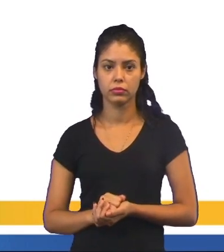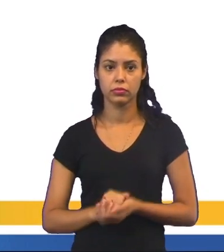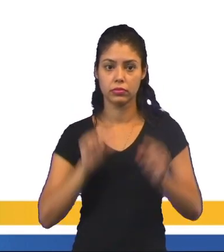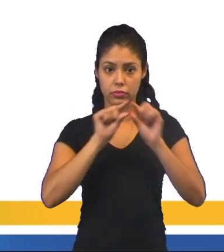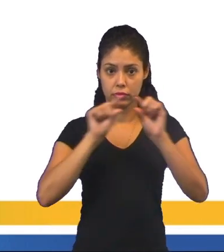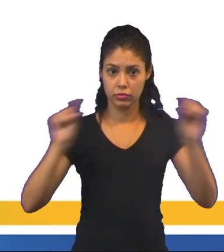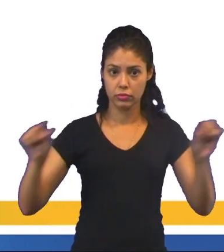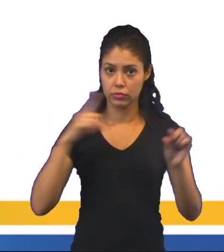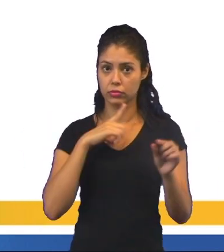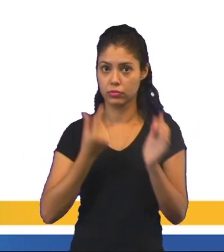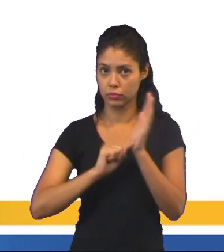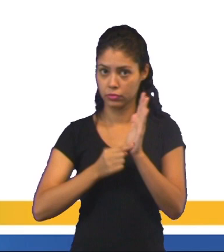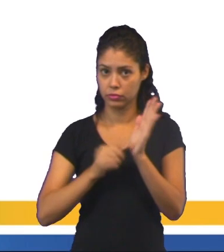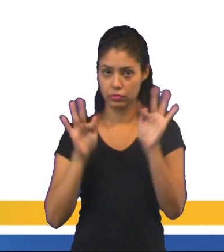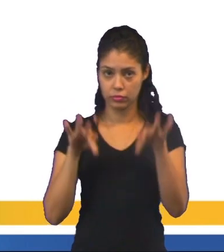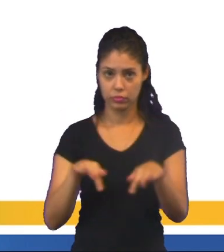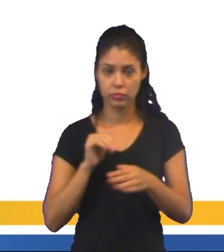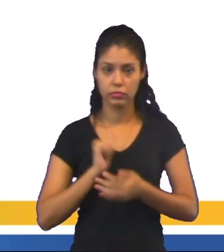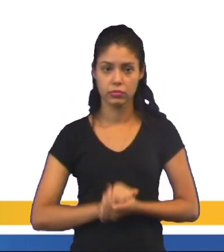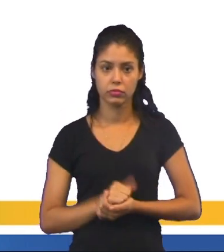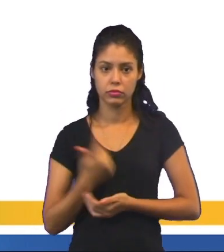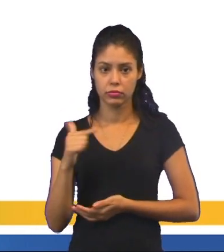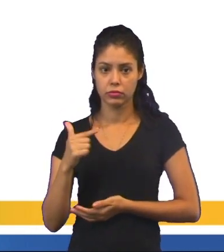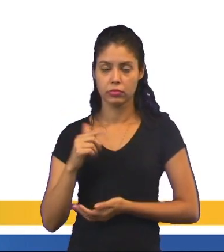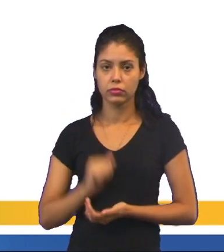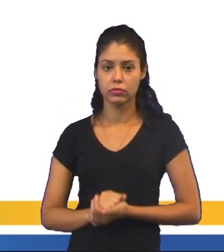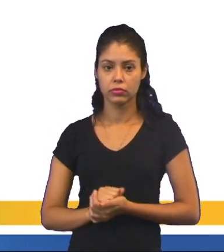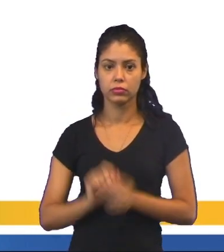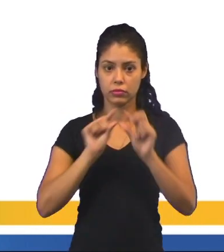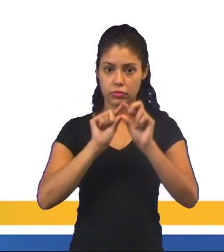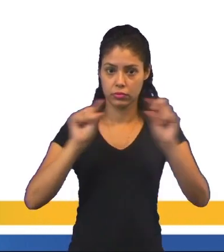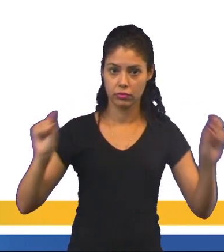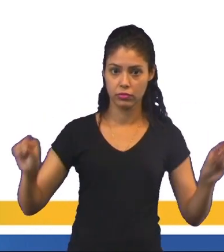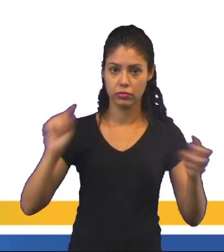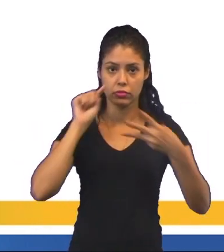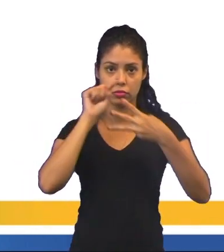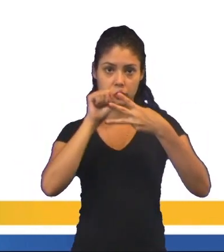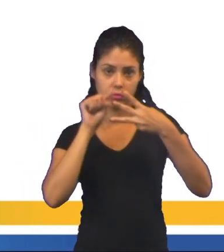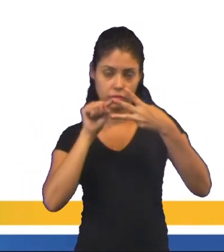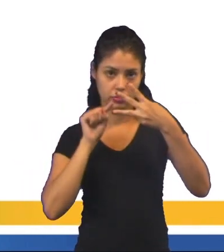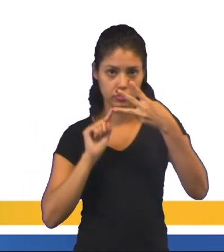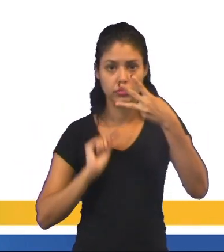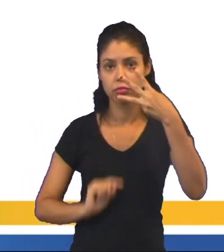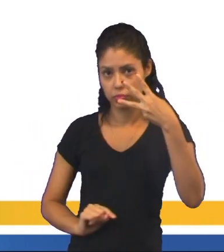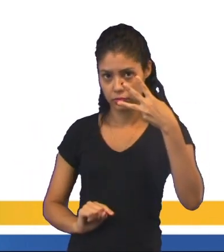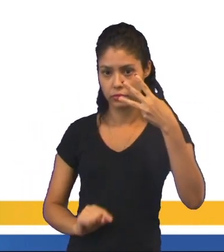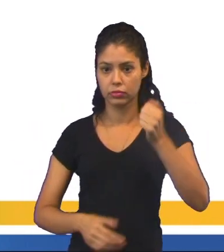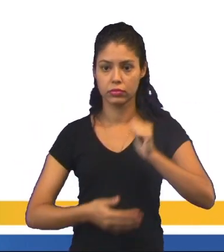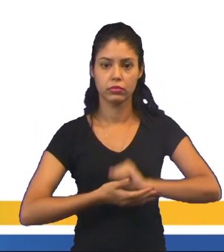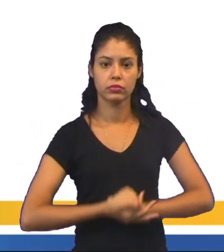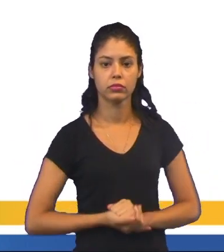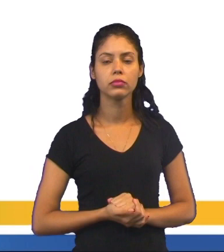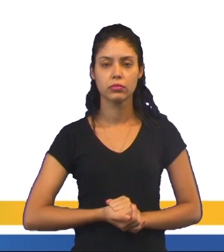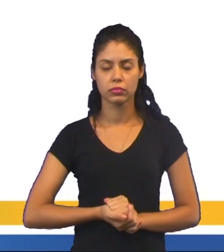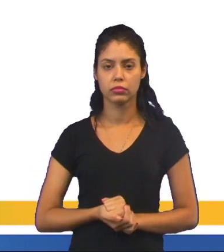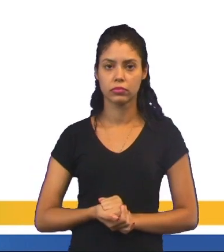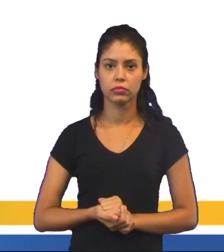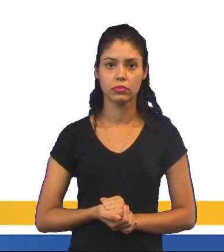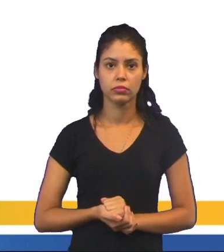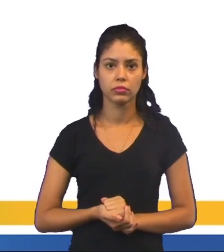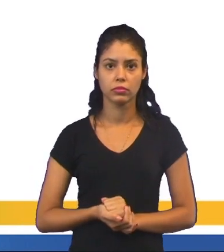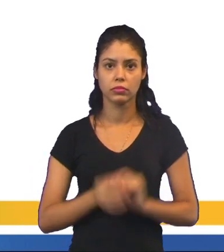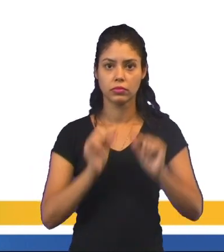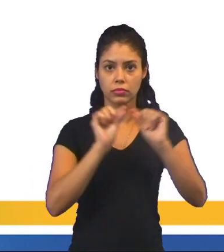numa reta existem infinitos pontos e essas retas podem estar em 3 posições